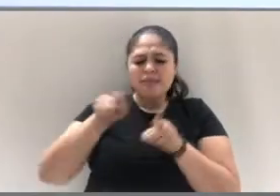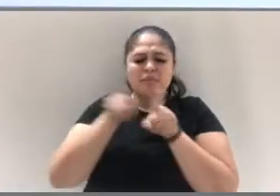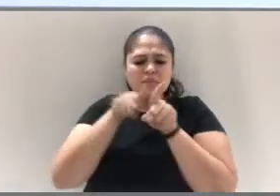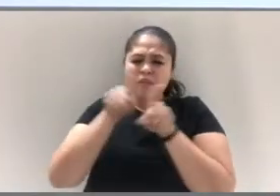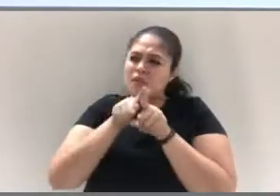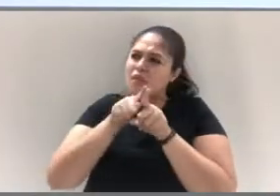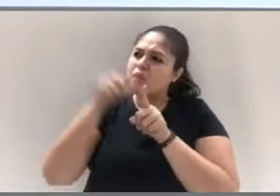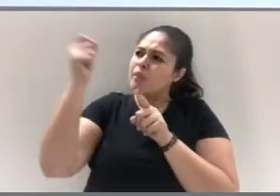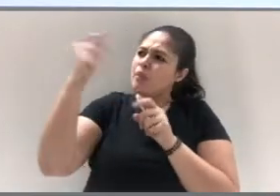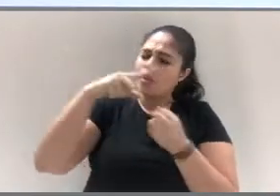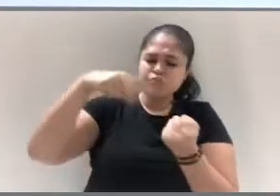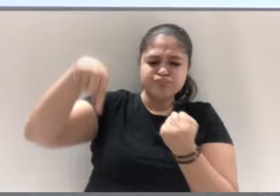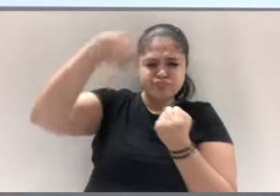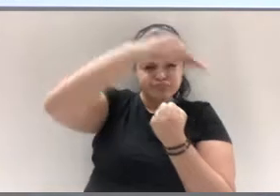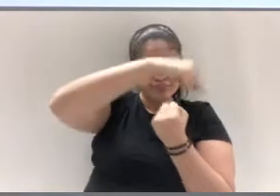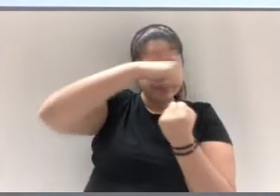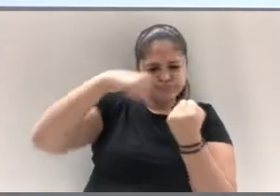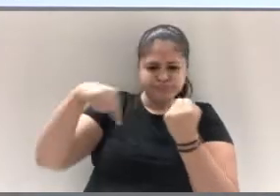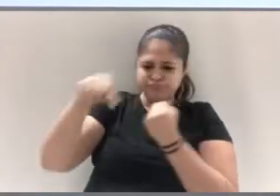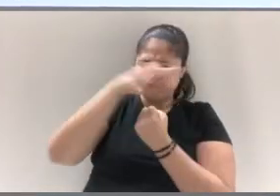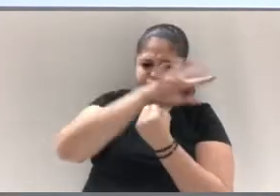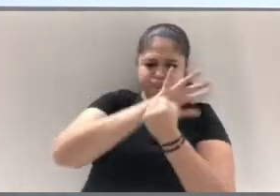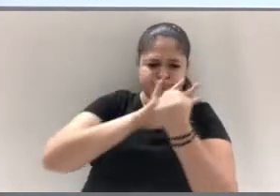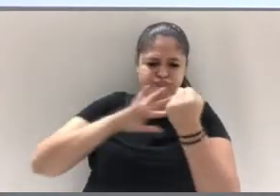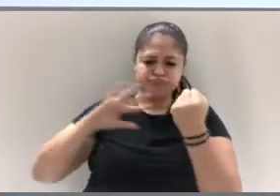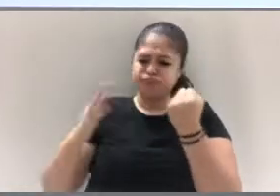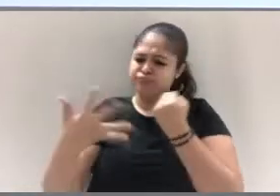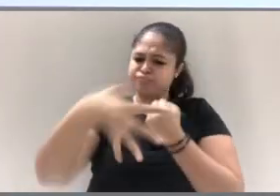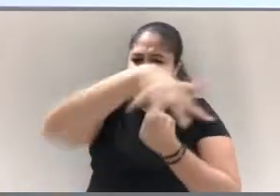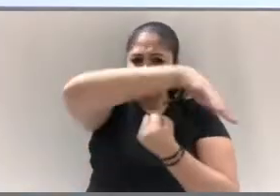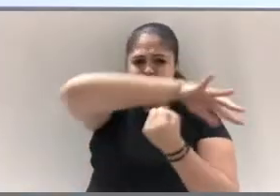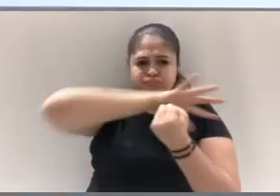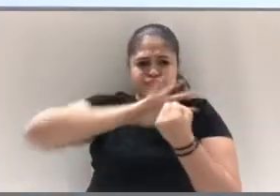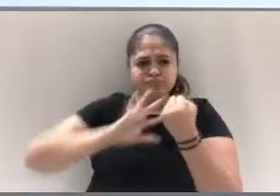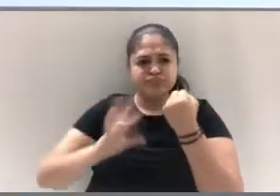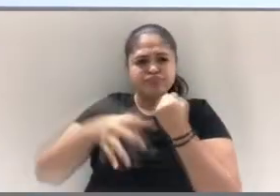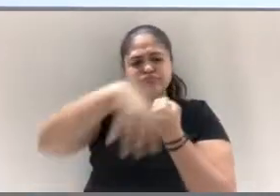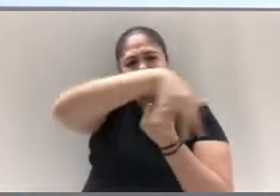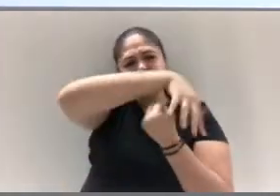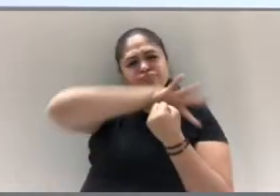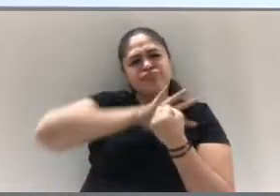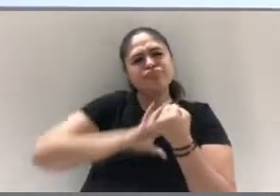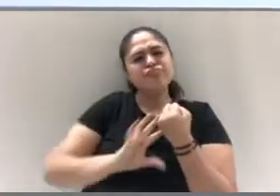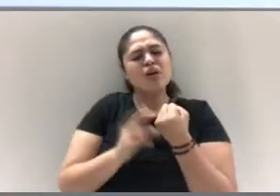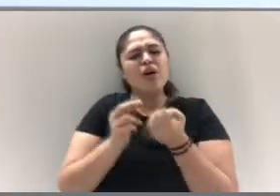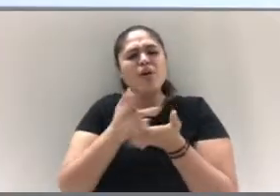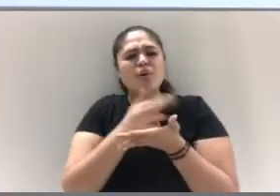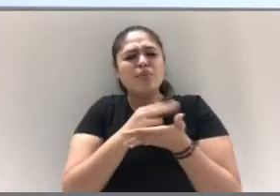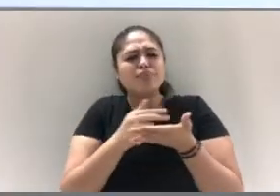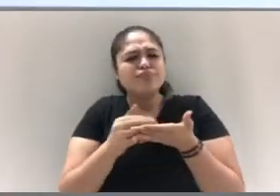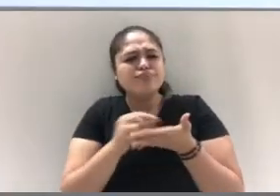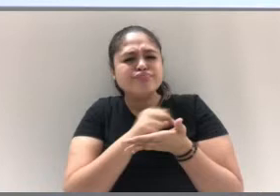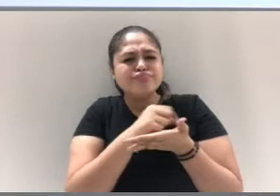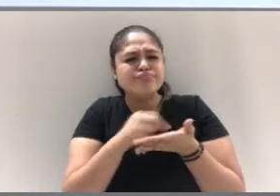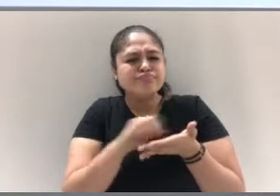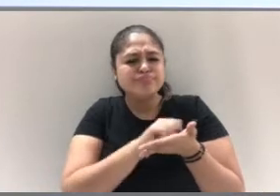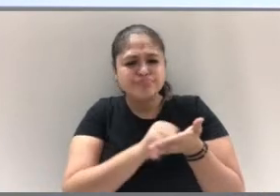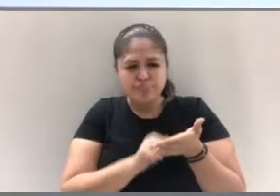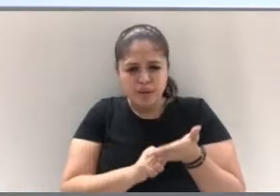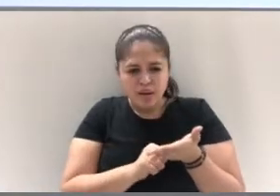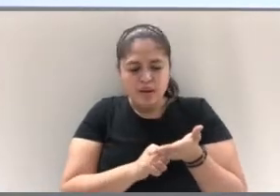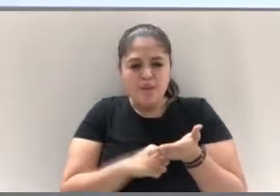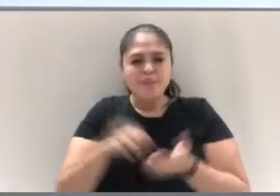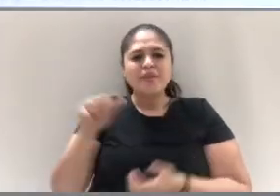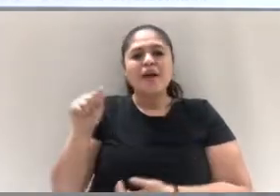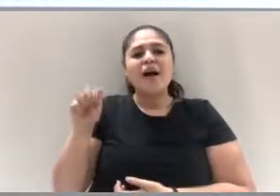com o Sol, giravam em torno da Terra. Essa primeira proposta foi descrita por Aristóteles